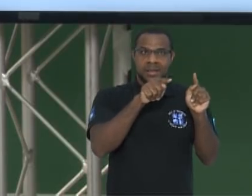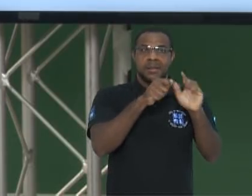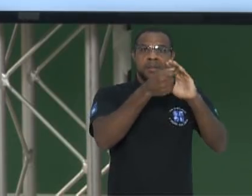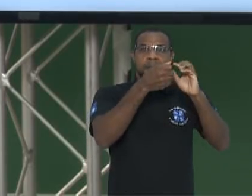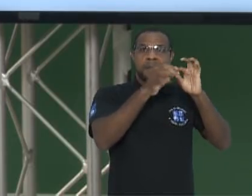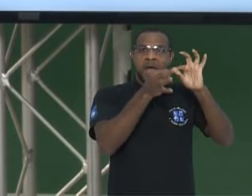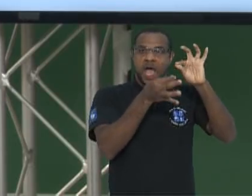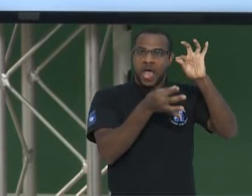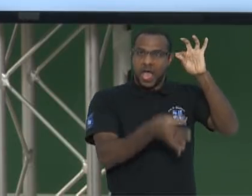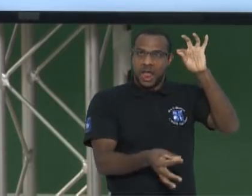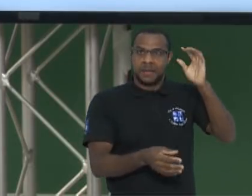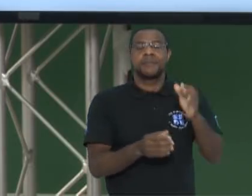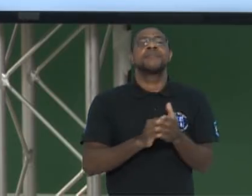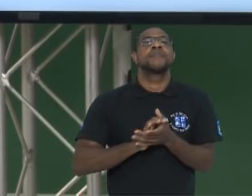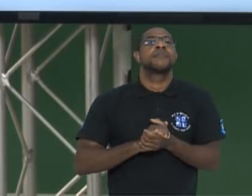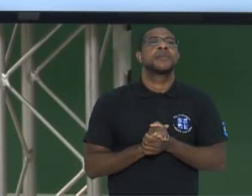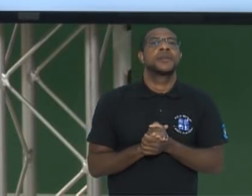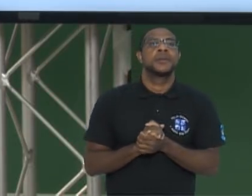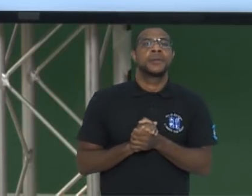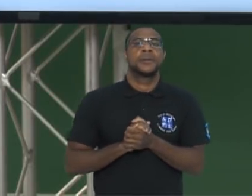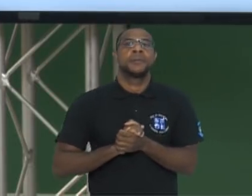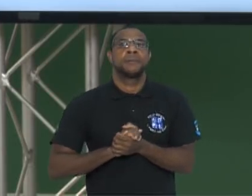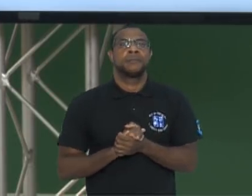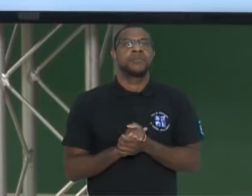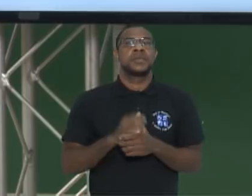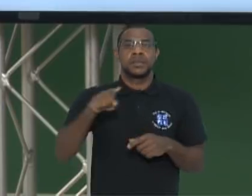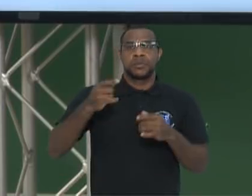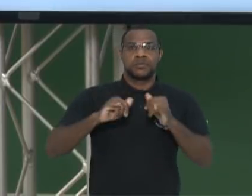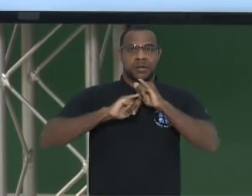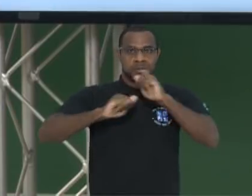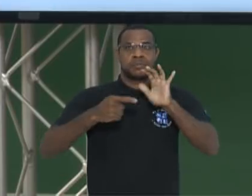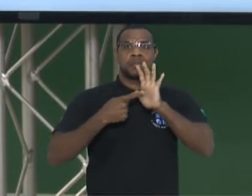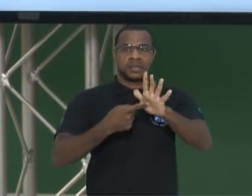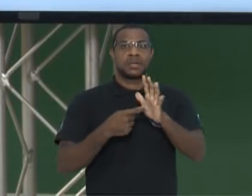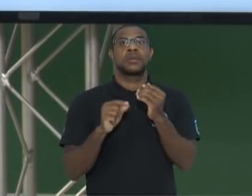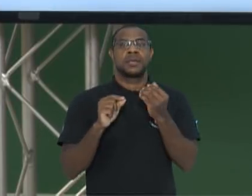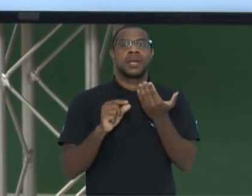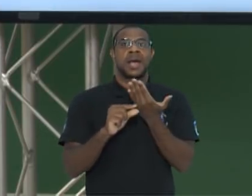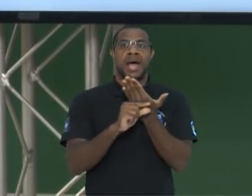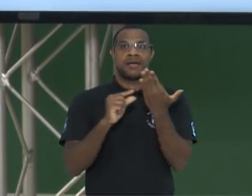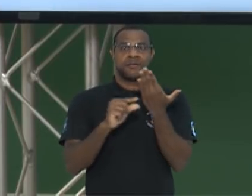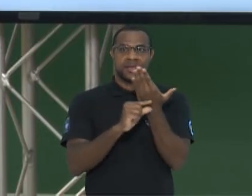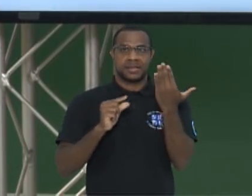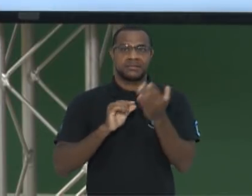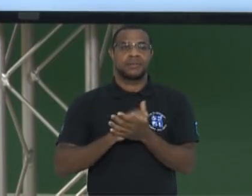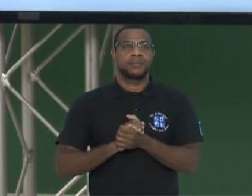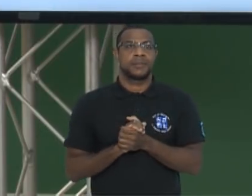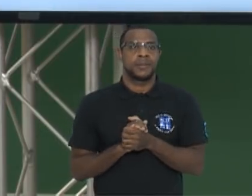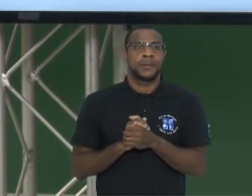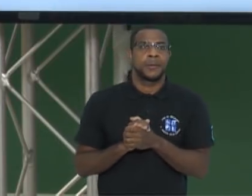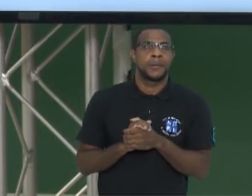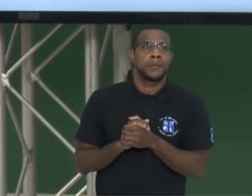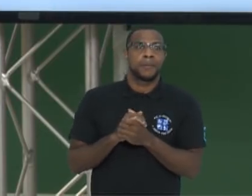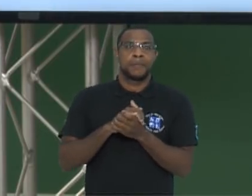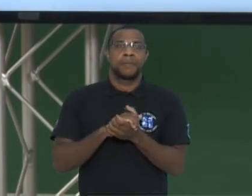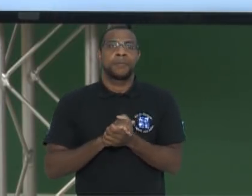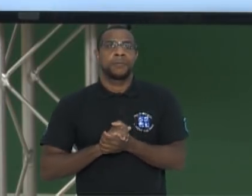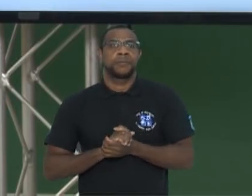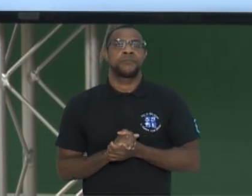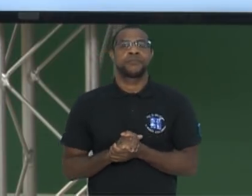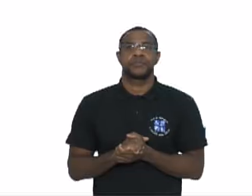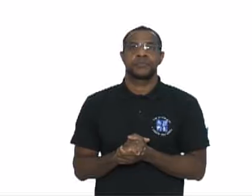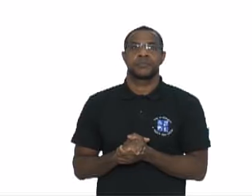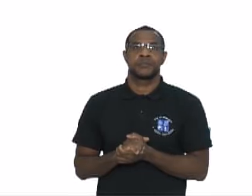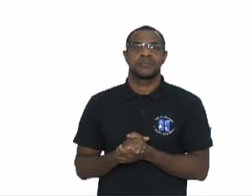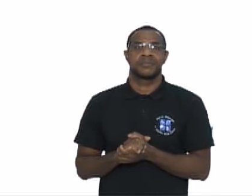o conto na íntegra disponível para download. Depois eu vou passar para vocês as referências. Continuando então.